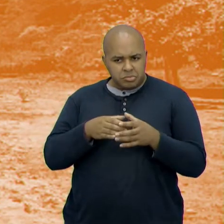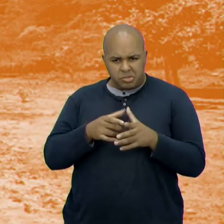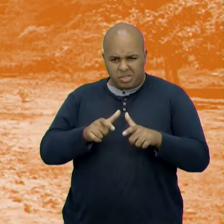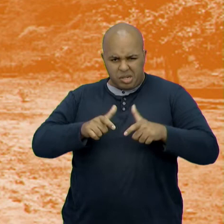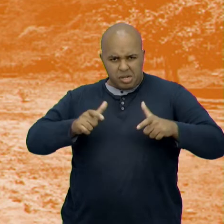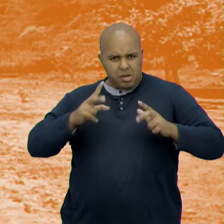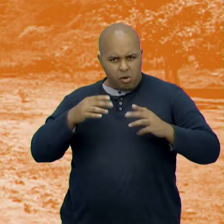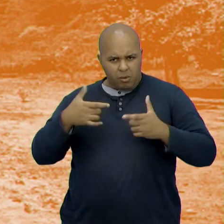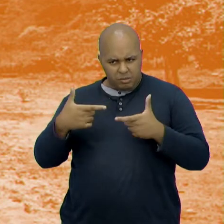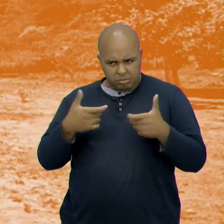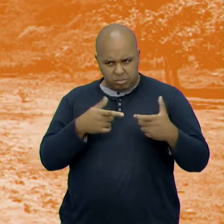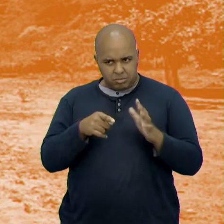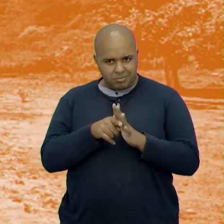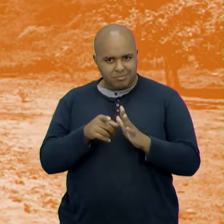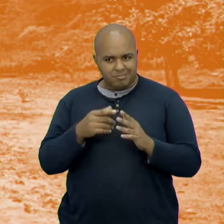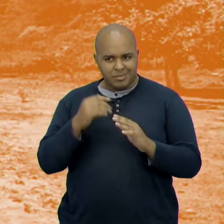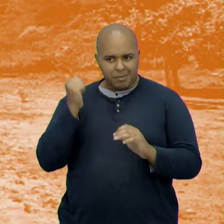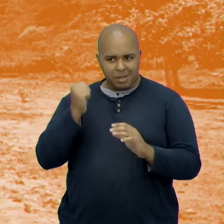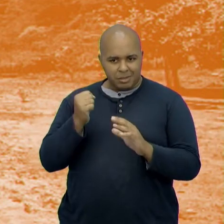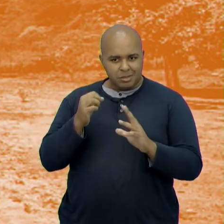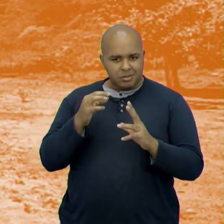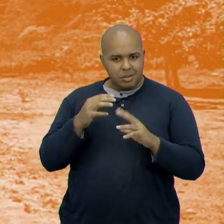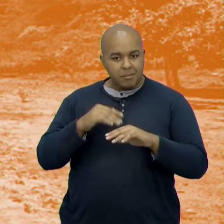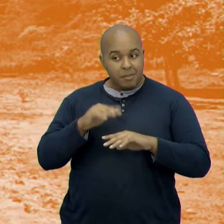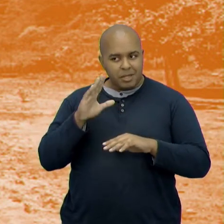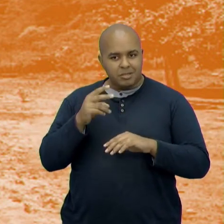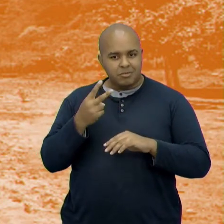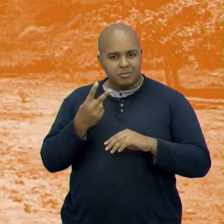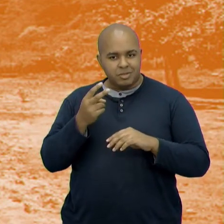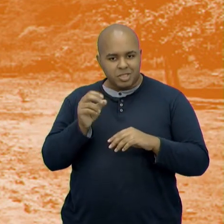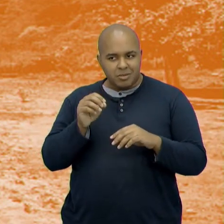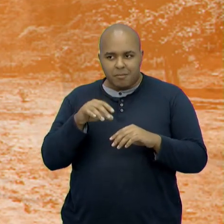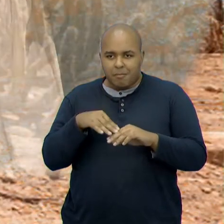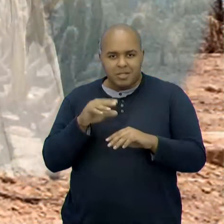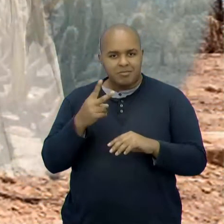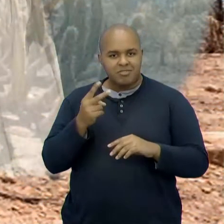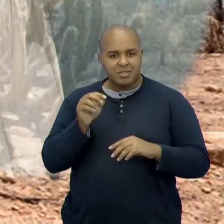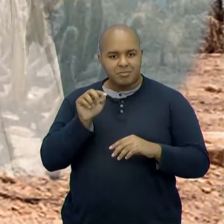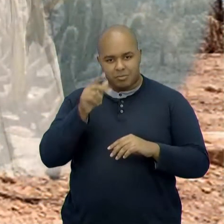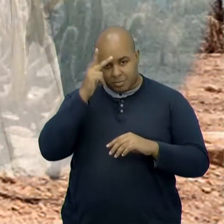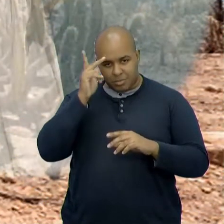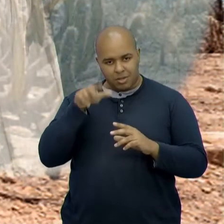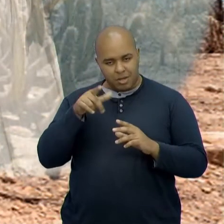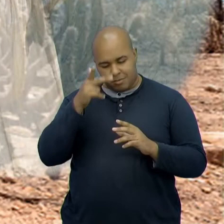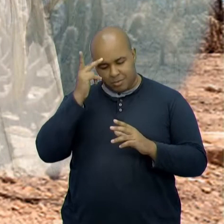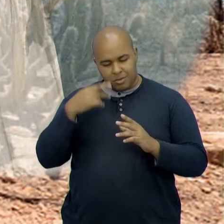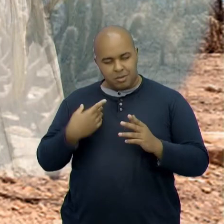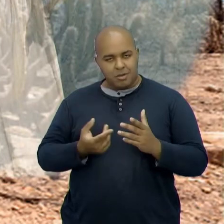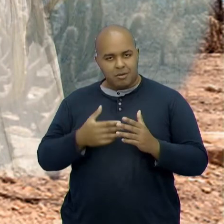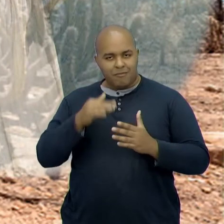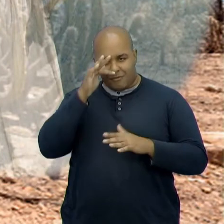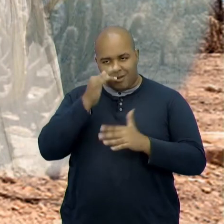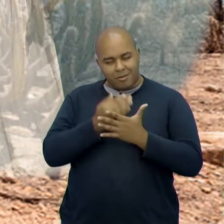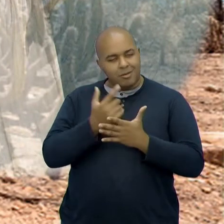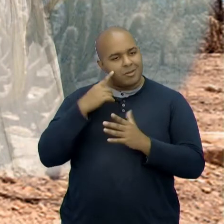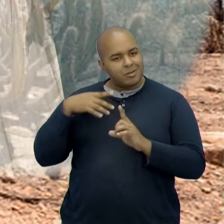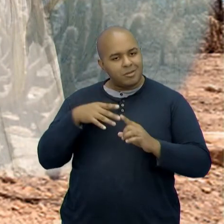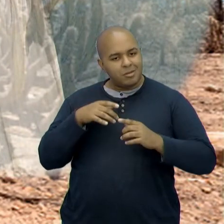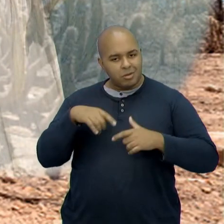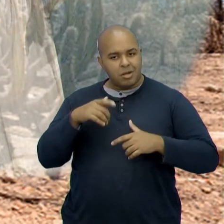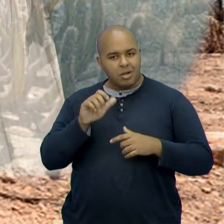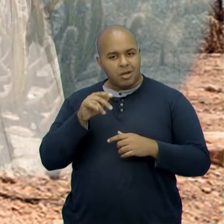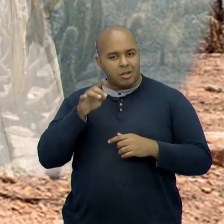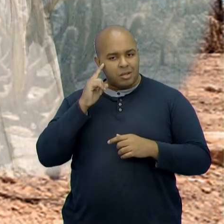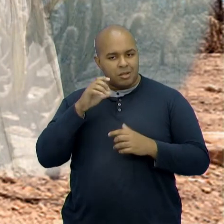fosse uma guerra, para exterminar mais de 20.000 pessoas, que eram as pessoas, os fiéis que seguiam o